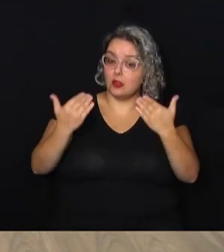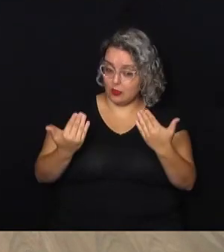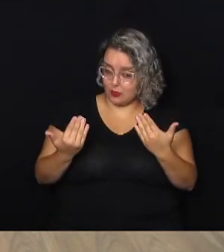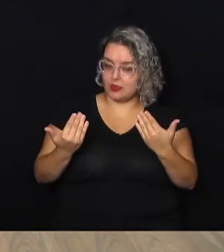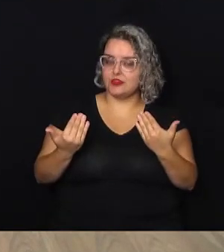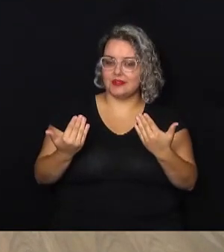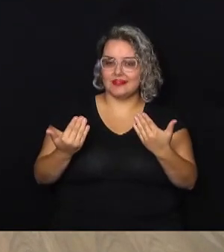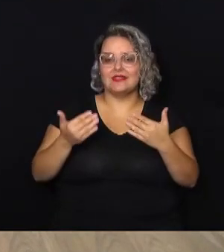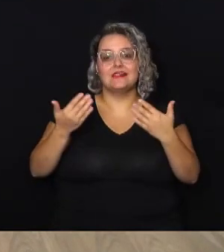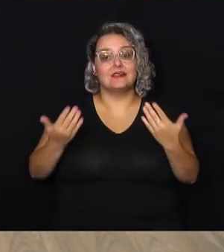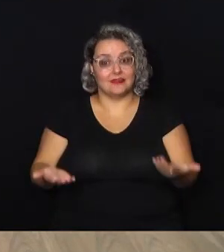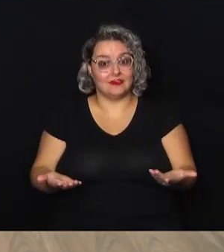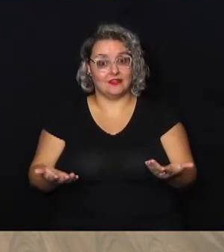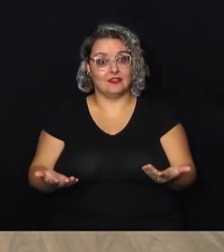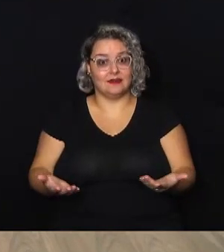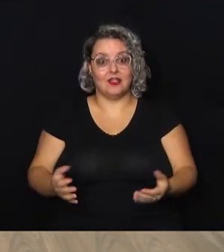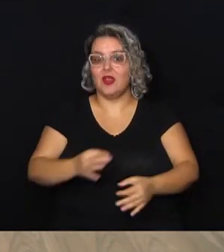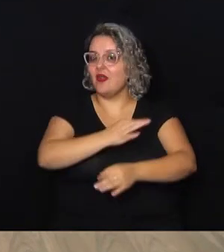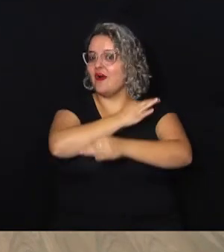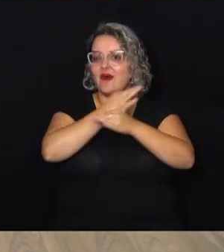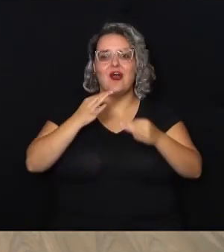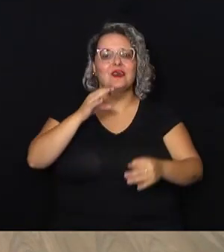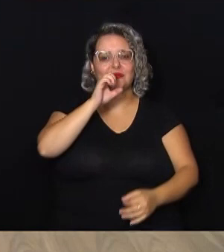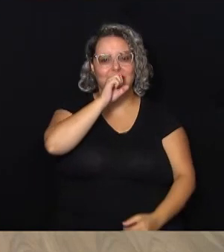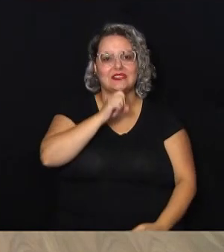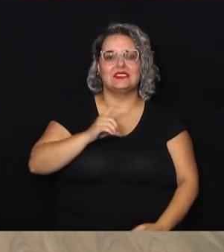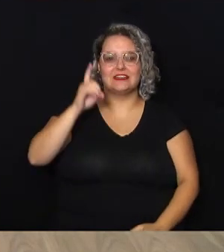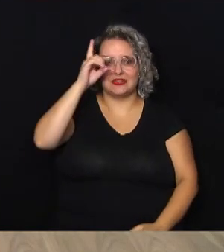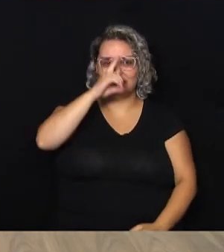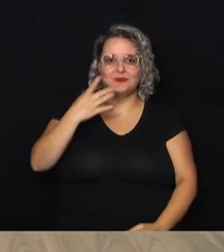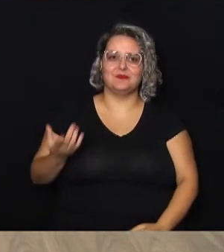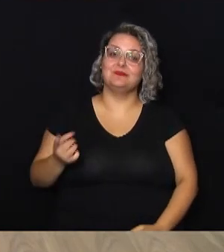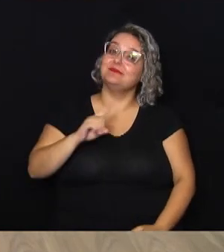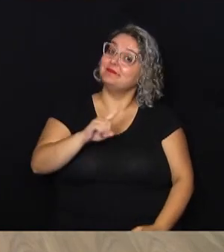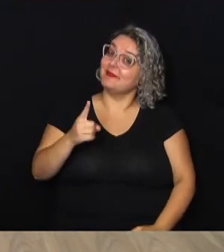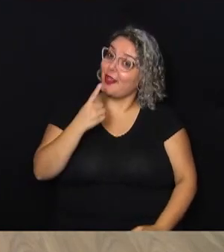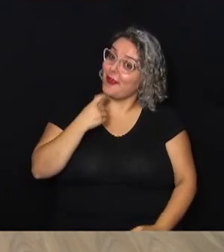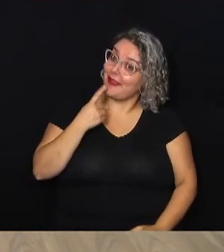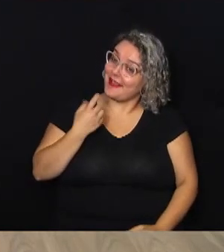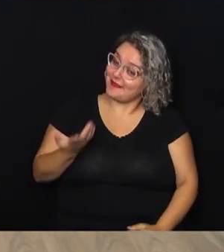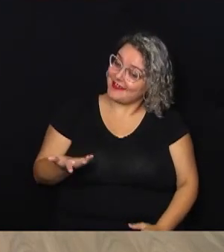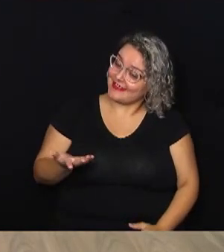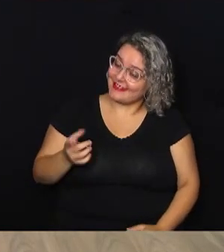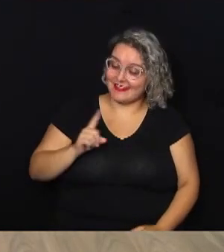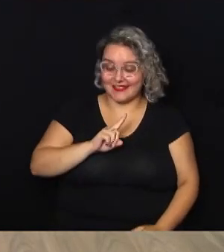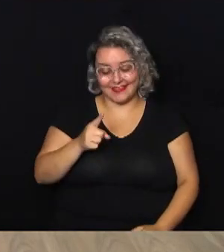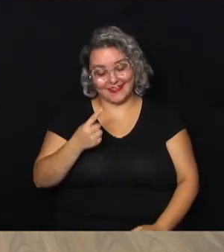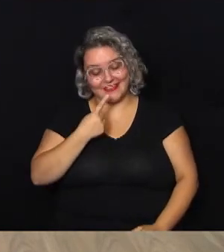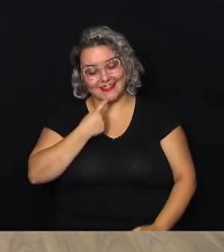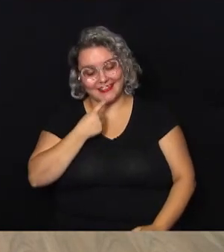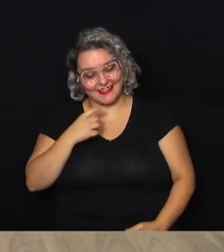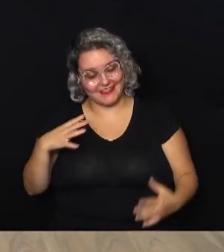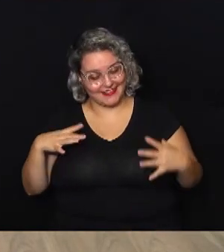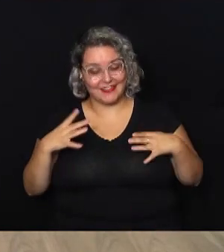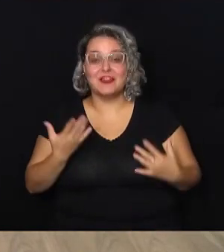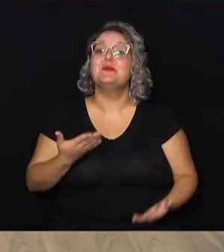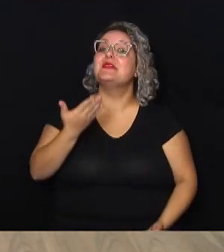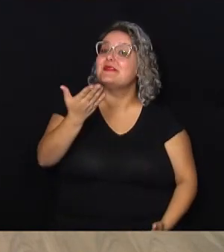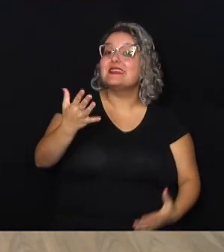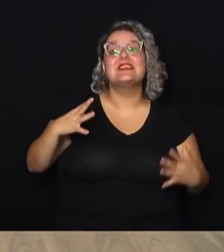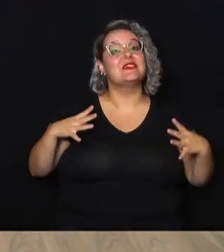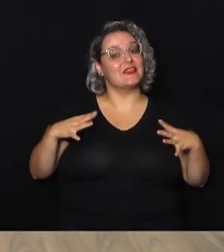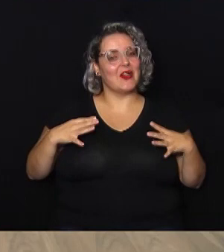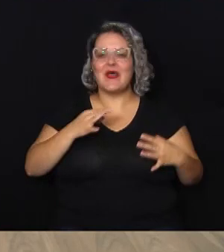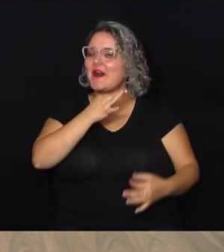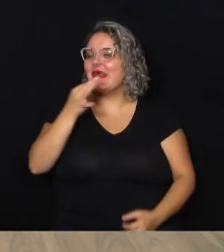sua audiência. Ótimo fim de semana. Não é feriado, mas para você que vai folgar, ótima folga na